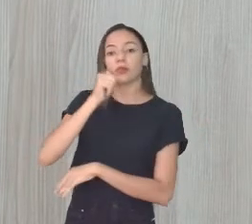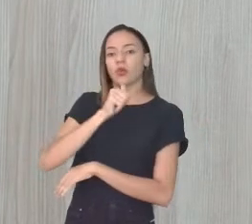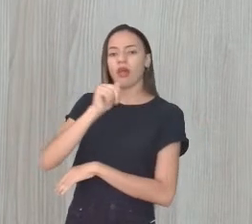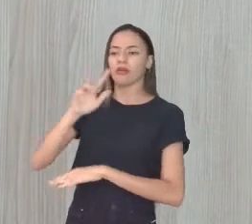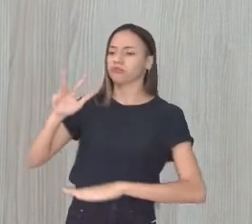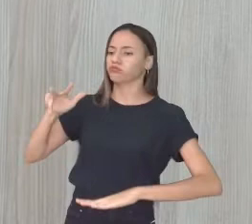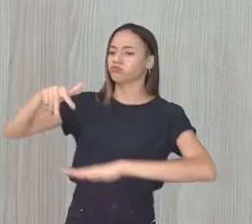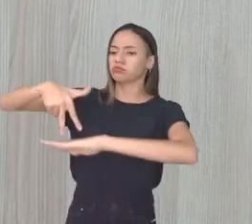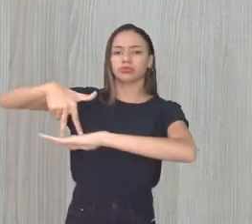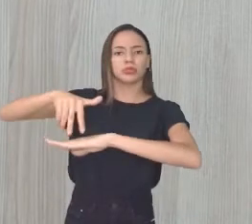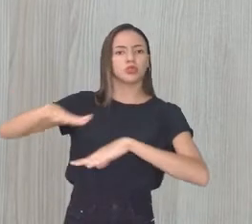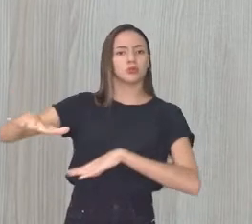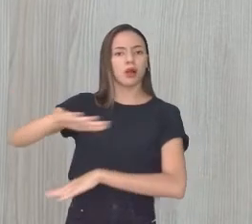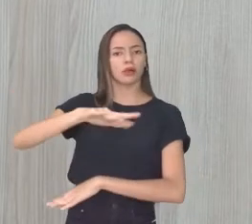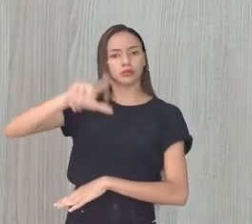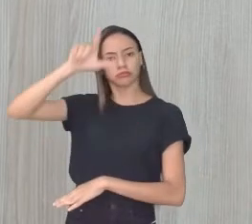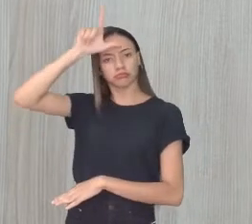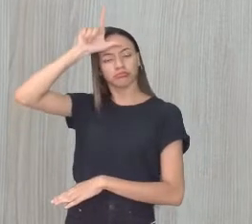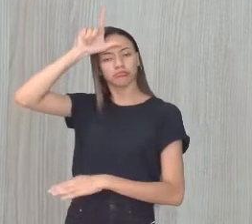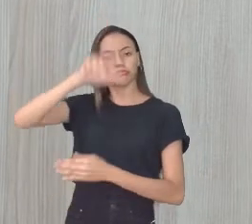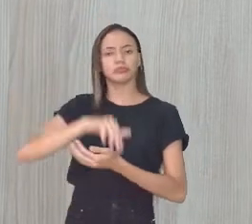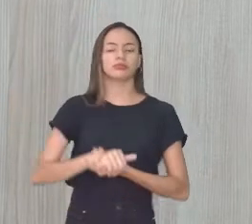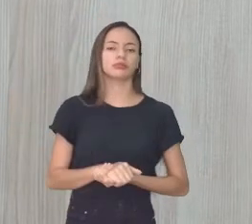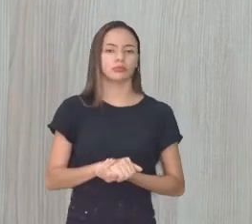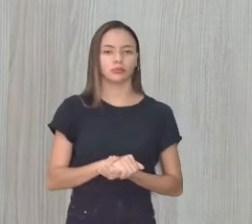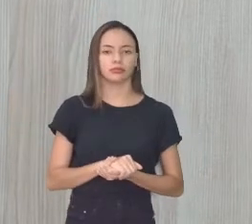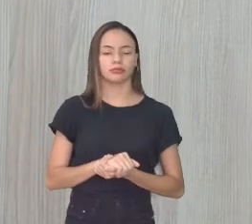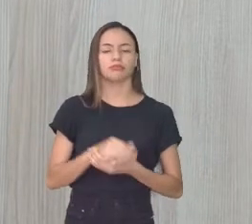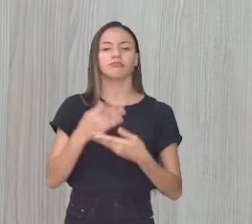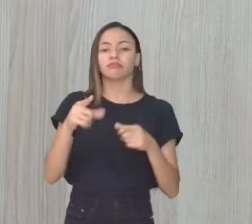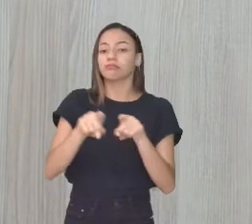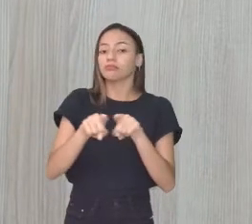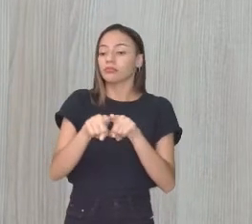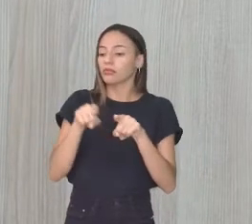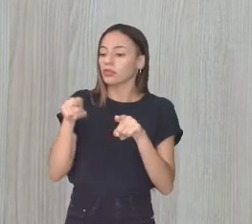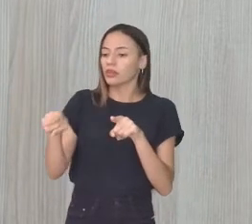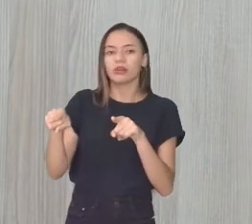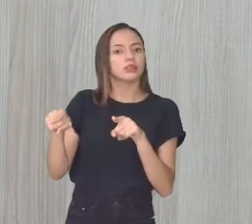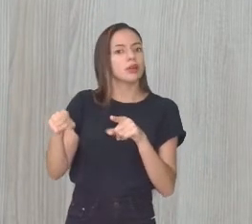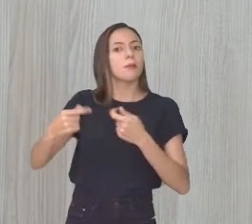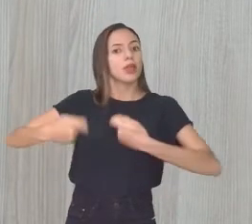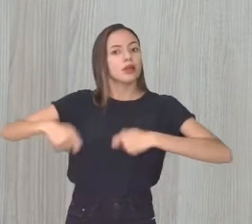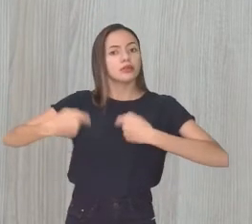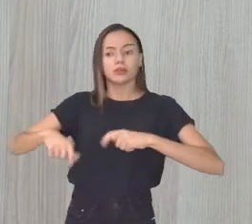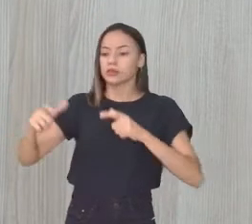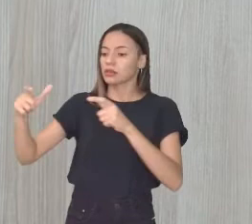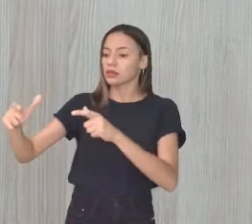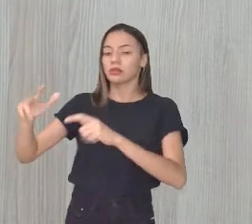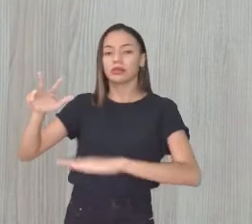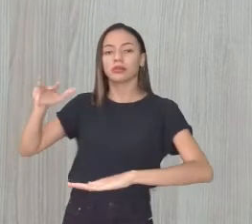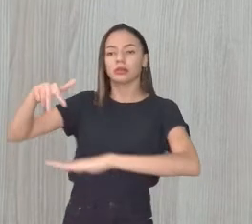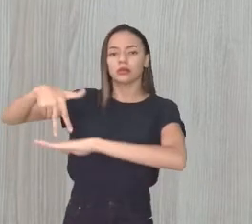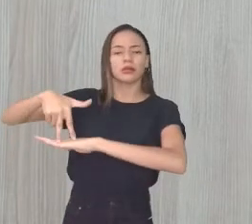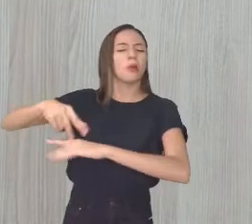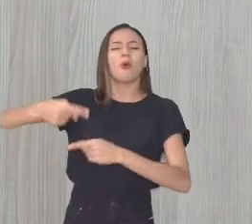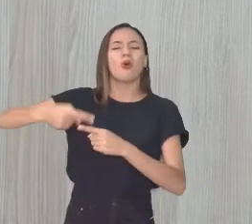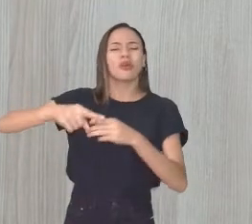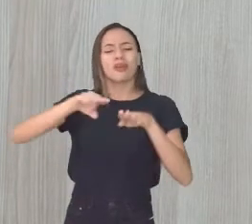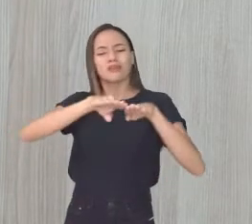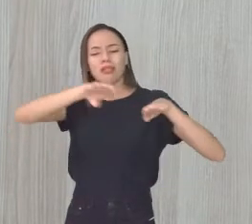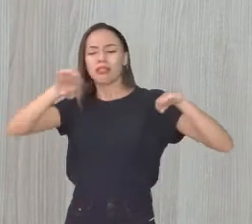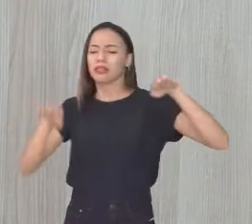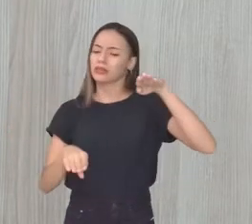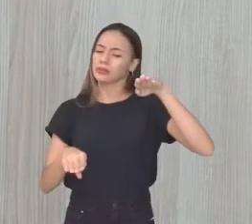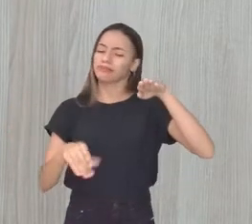ocupar espaços de liderança e, por que não, né, ocupá-los? Porque ainda existia essa desigualdade. A gente